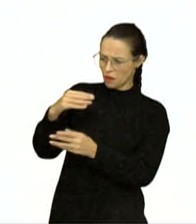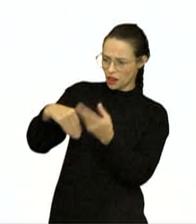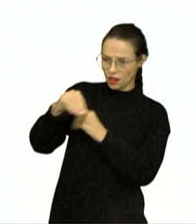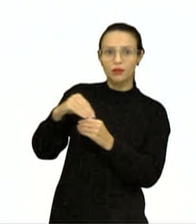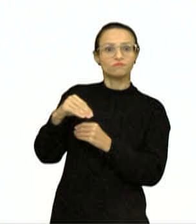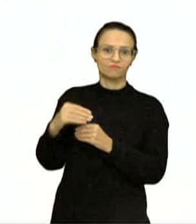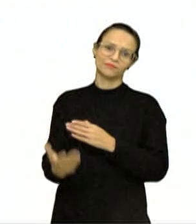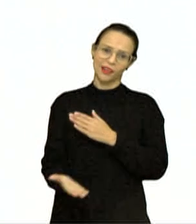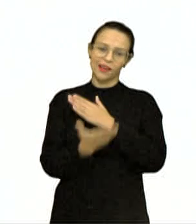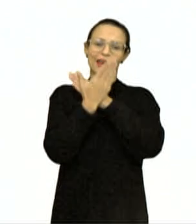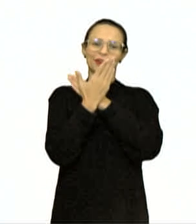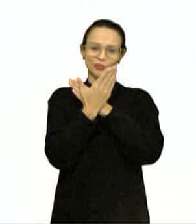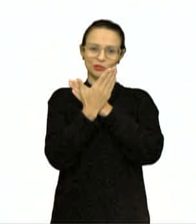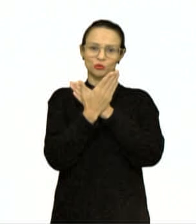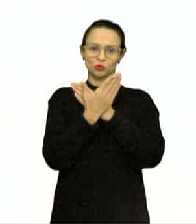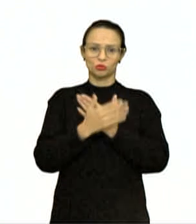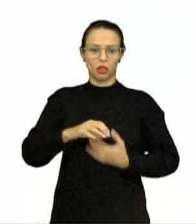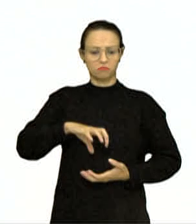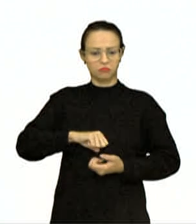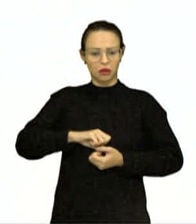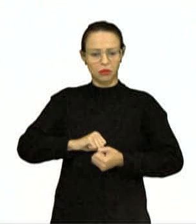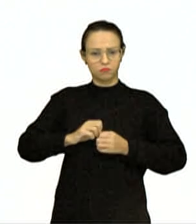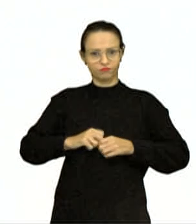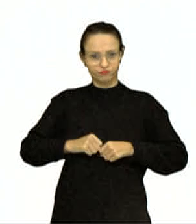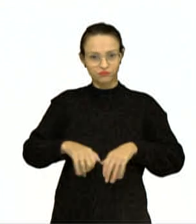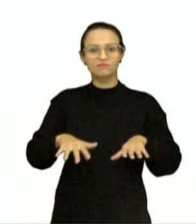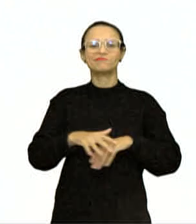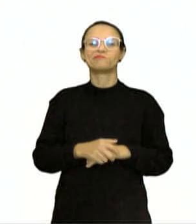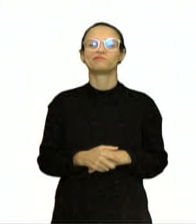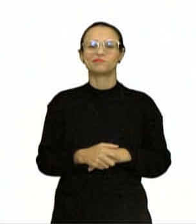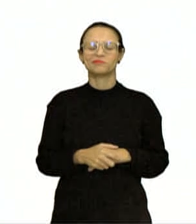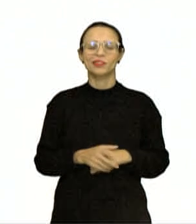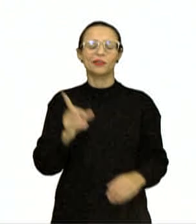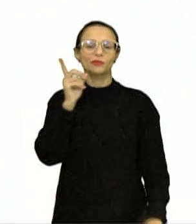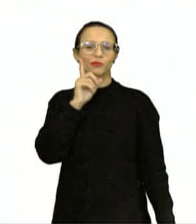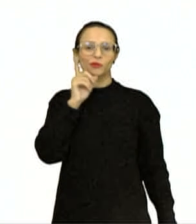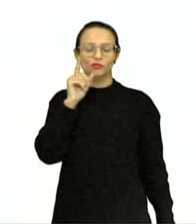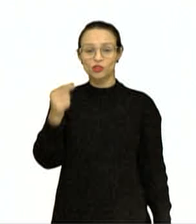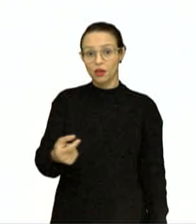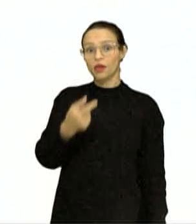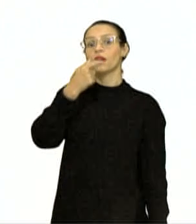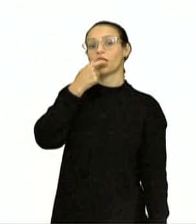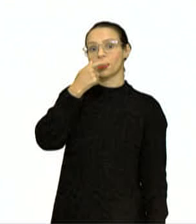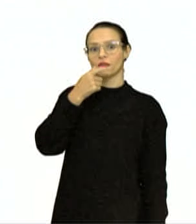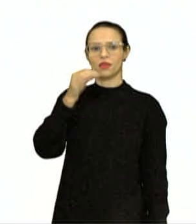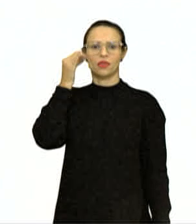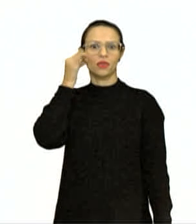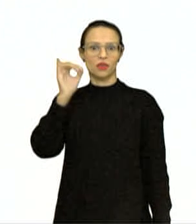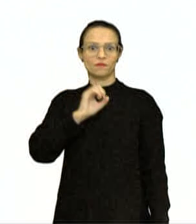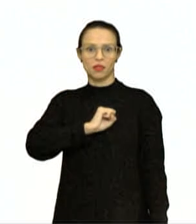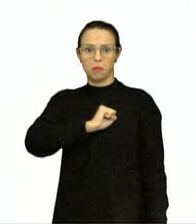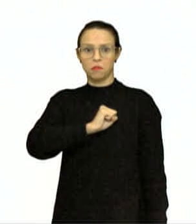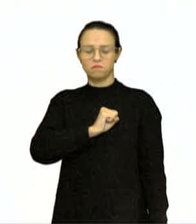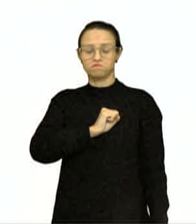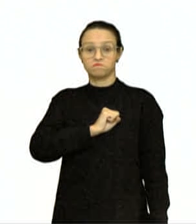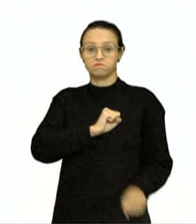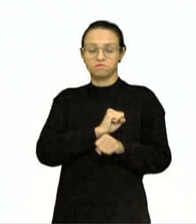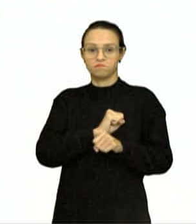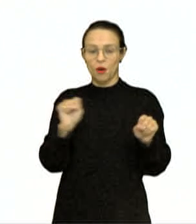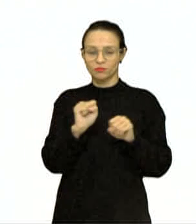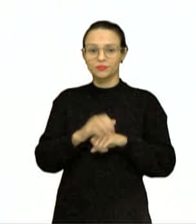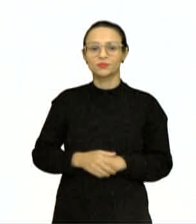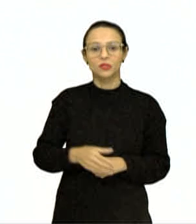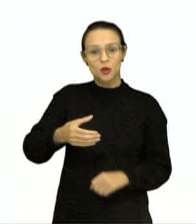bilhões ajudam a digestão. Cada dia, uma aspirina previne um infarto. Uma taça de